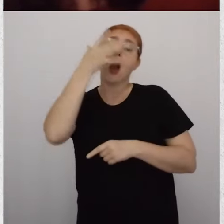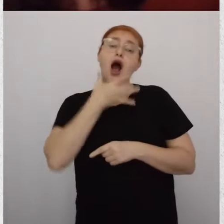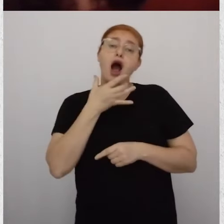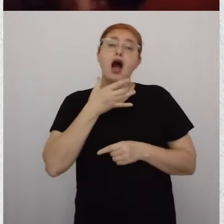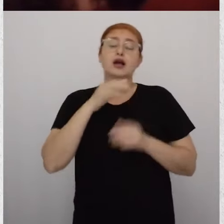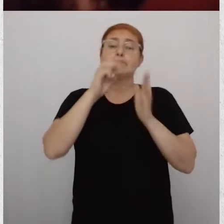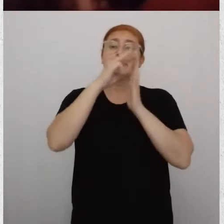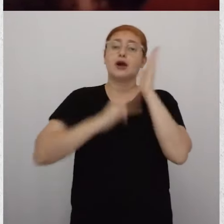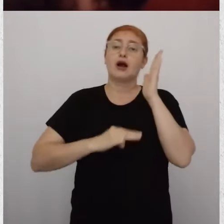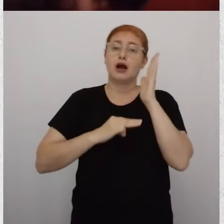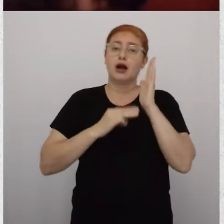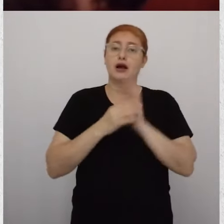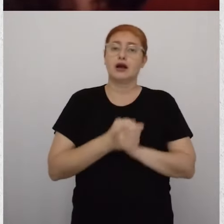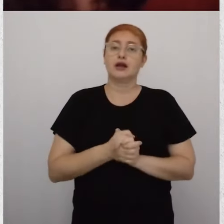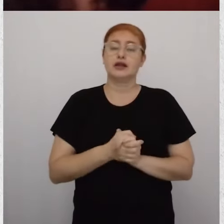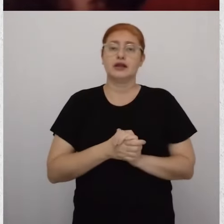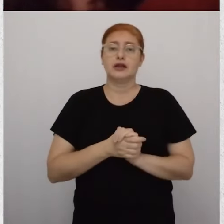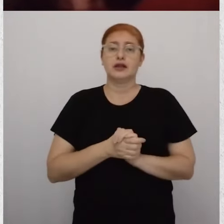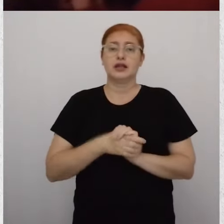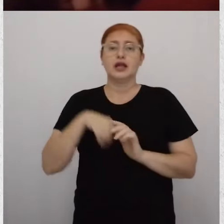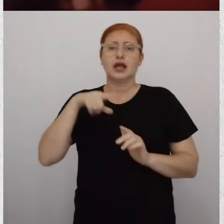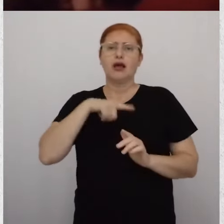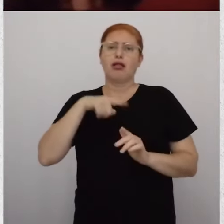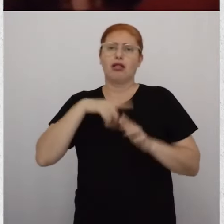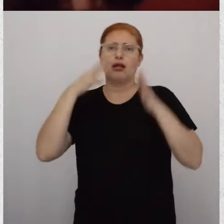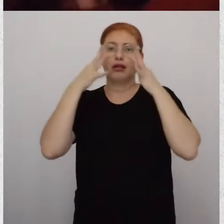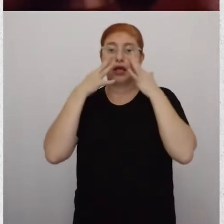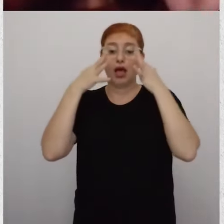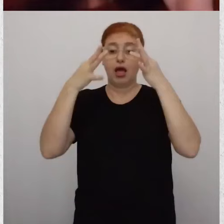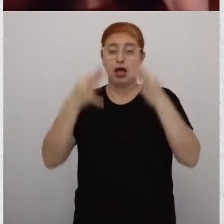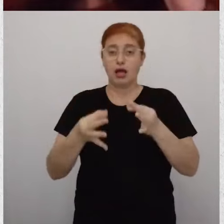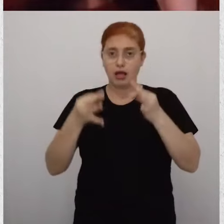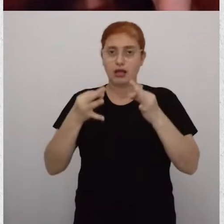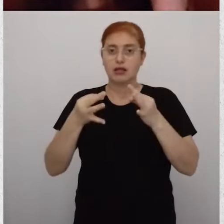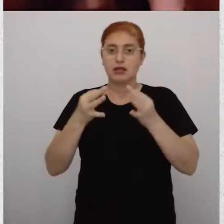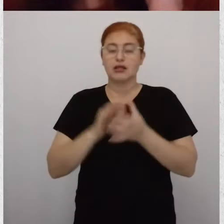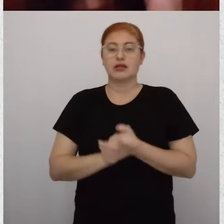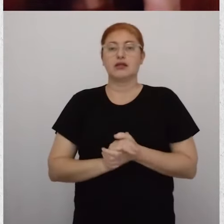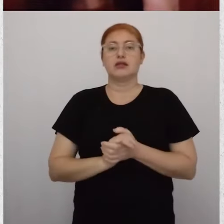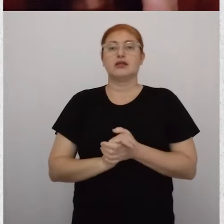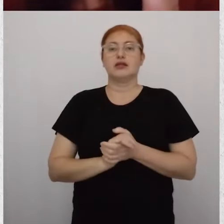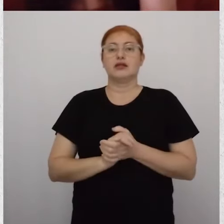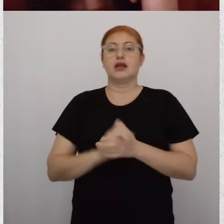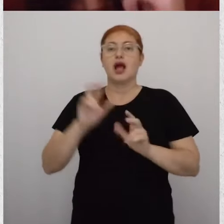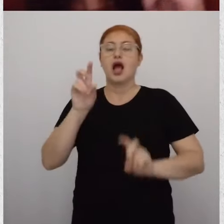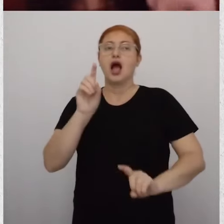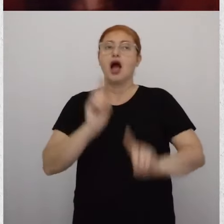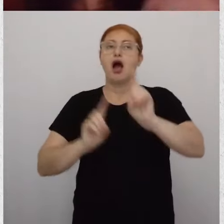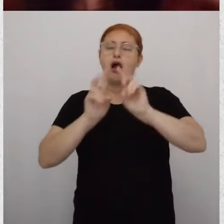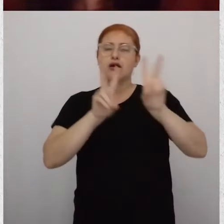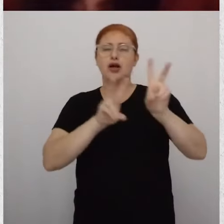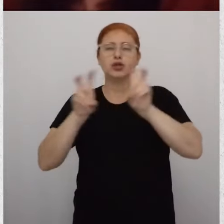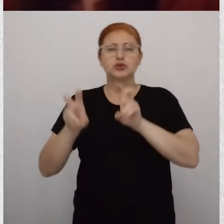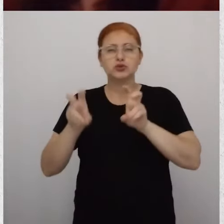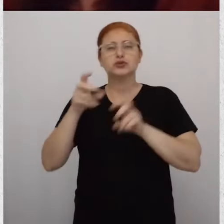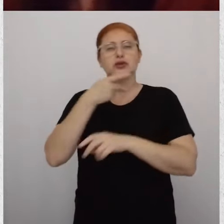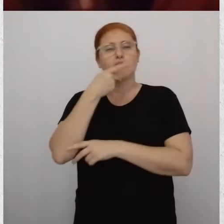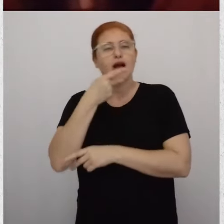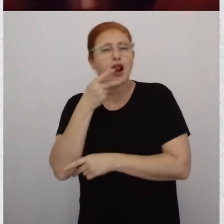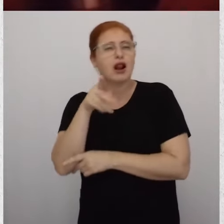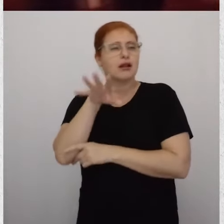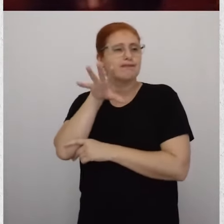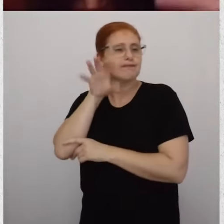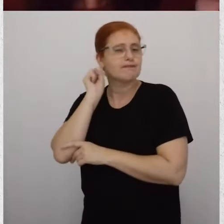são metodologias que estão muito atentas a determinadas coisas, assim, como a necessidade de falar e de